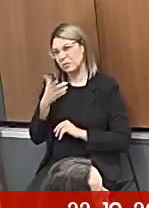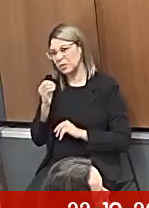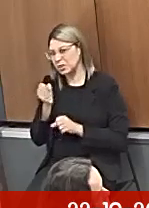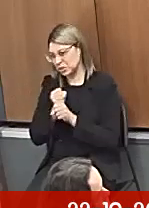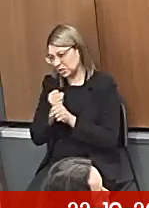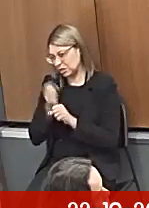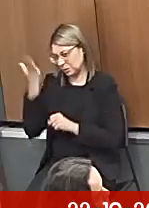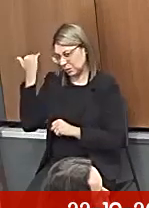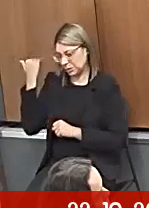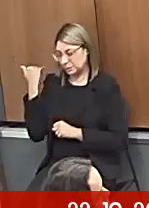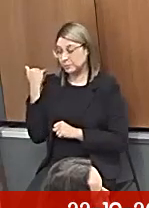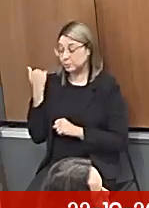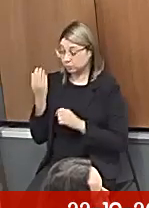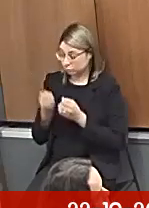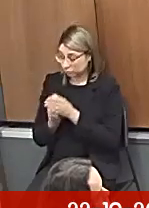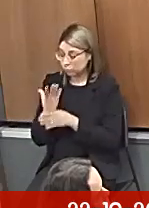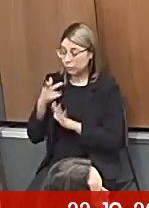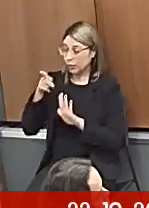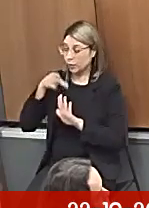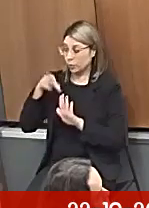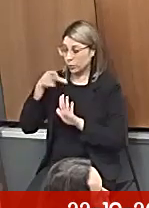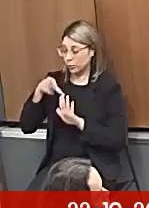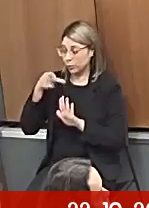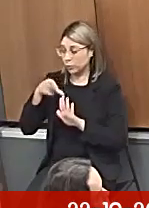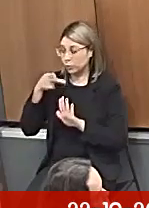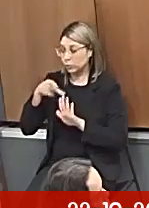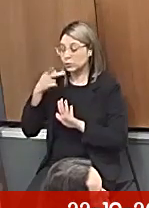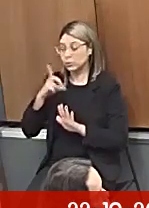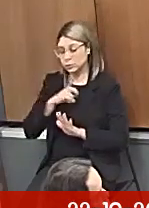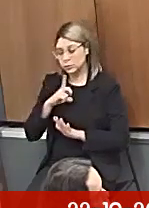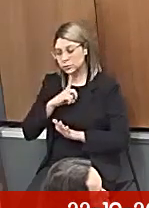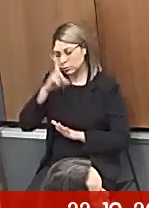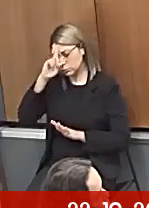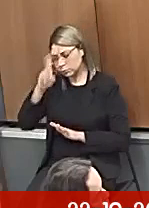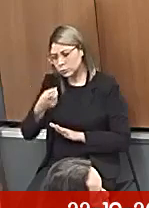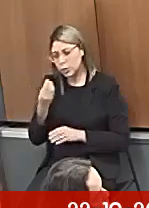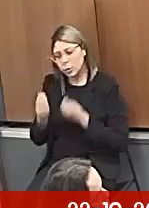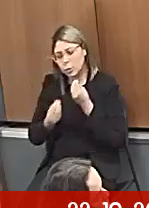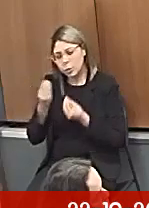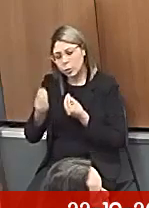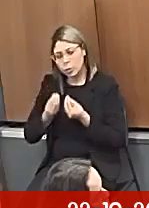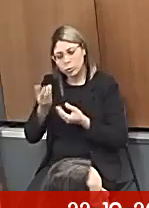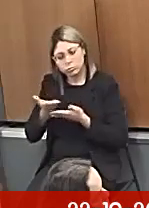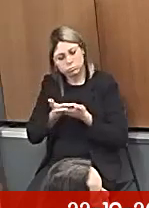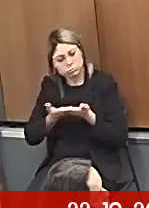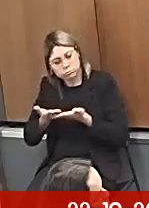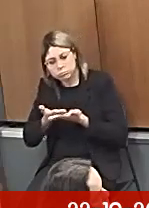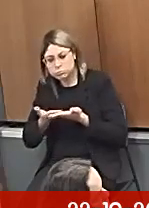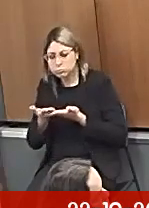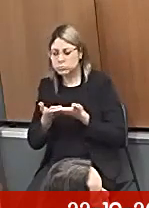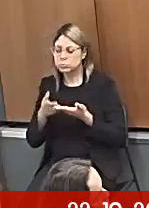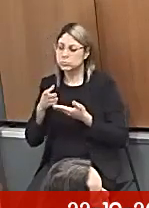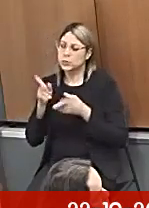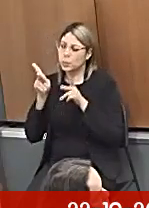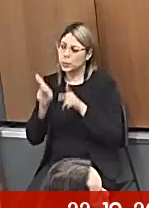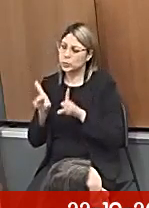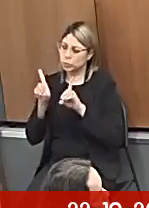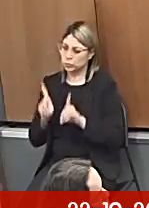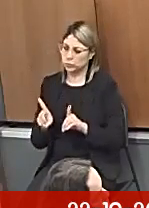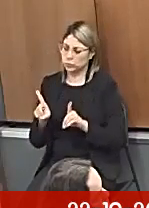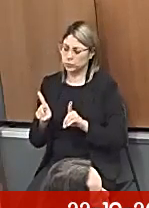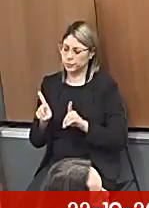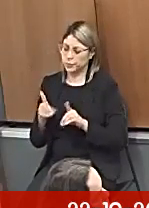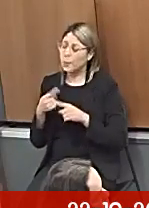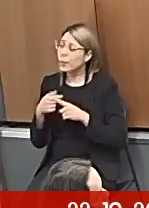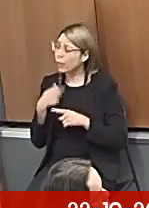20 anos, criou uma portaria dando o ordenamento de como lidar com uma pessoa com deficiência. Eu falo por que